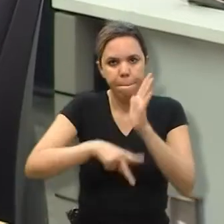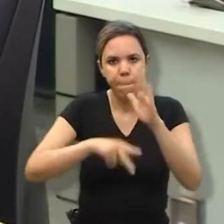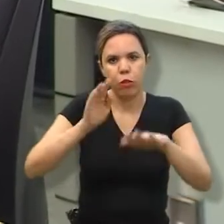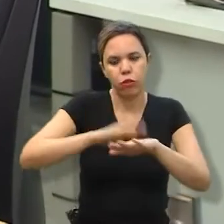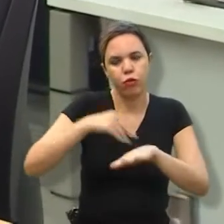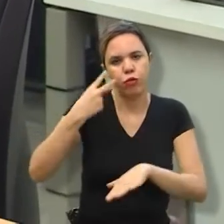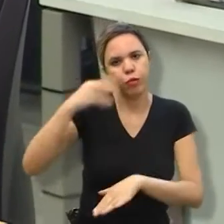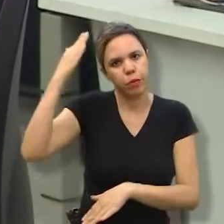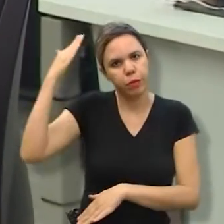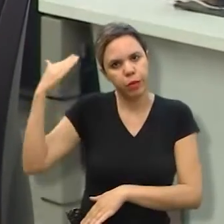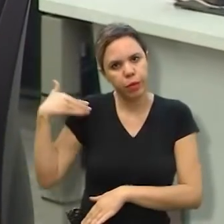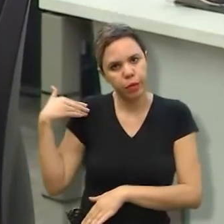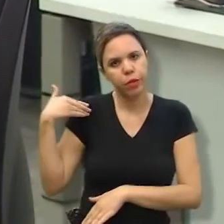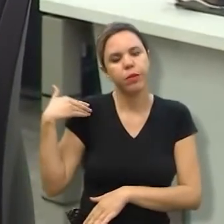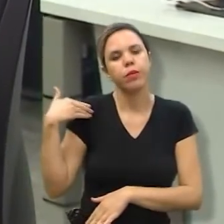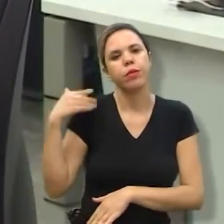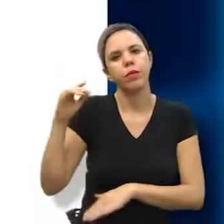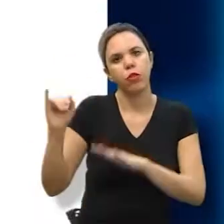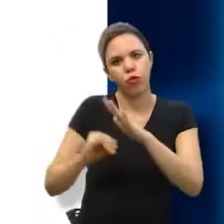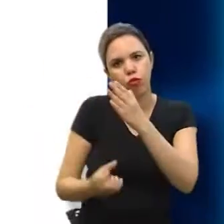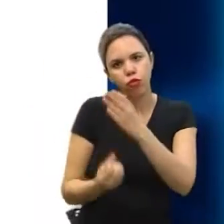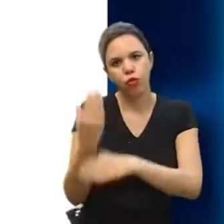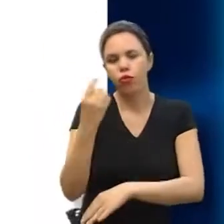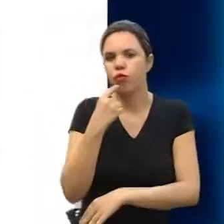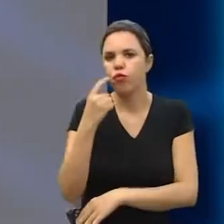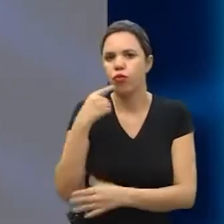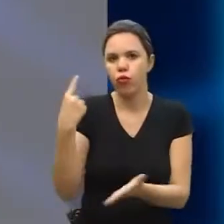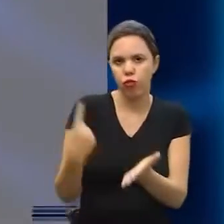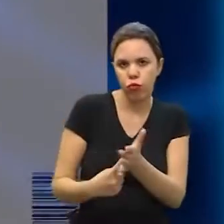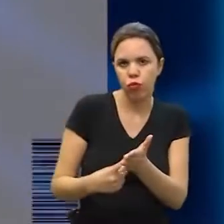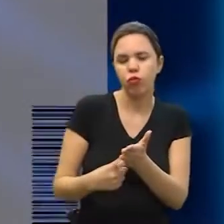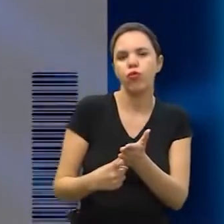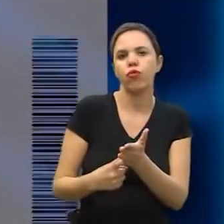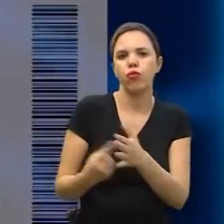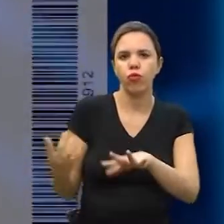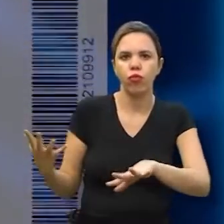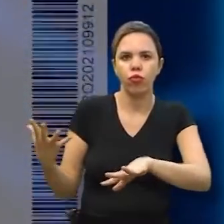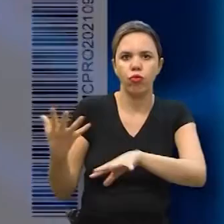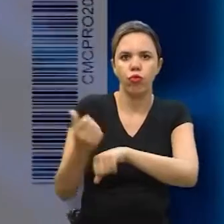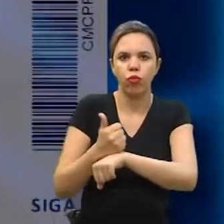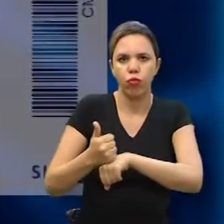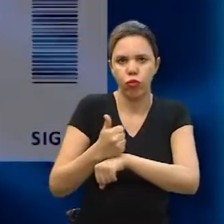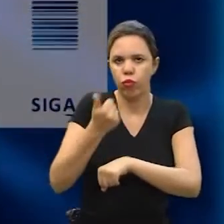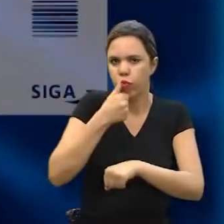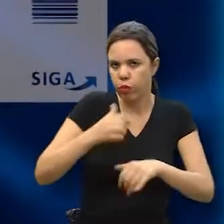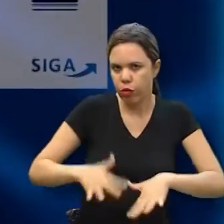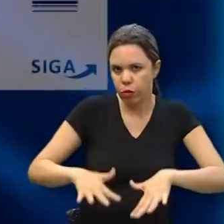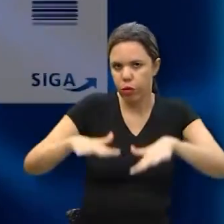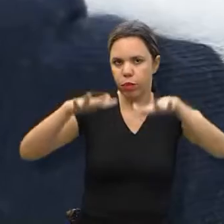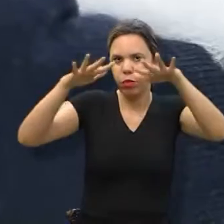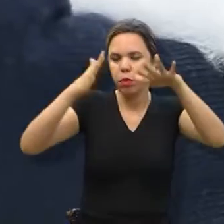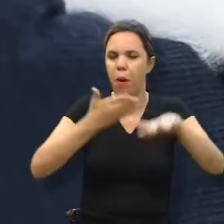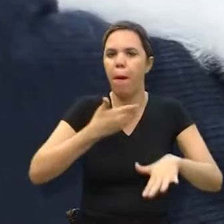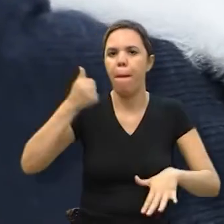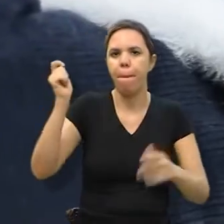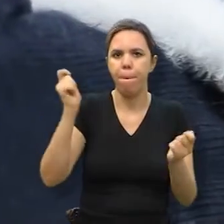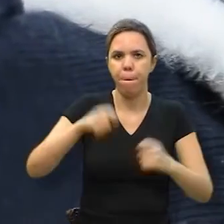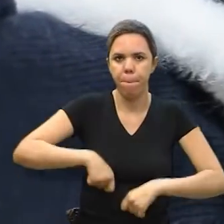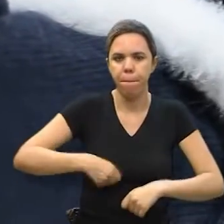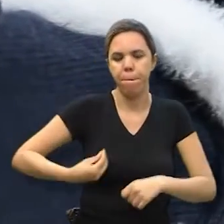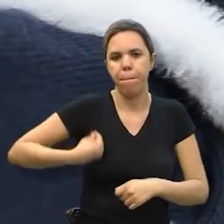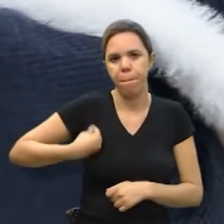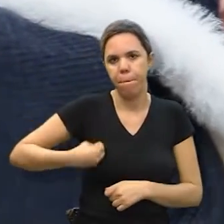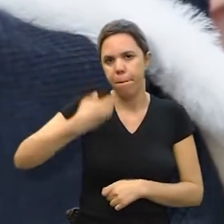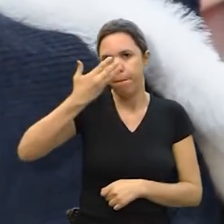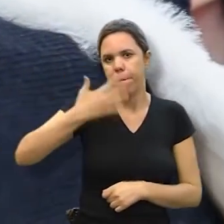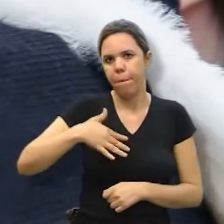O projeto de autoria da vereadora Débora Palermo institui em Campinas a Agenda Transversal e Multissetorial da Primeira Infância para melhorar as